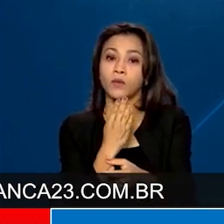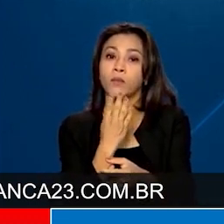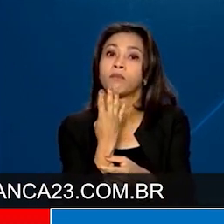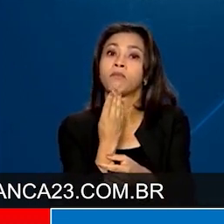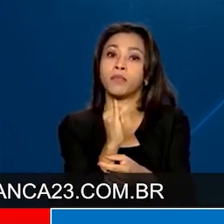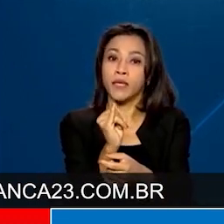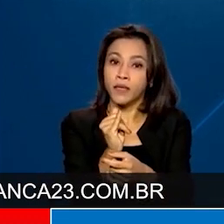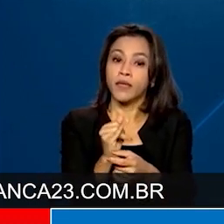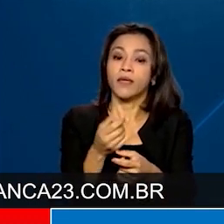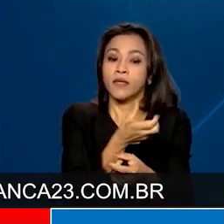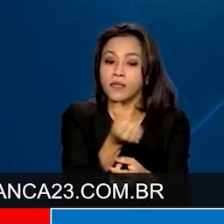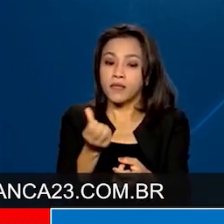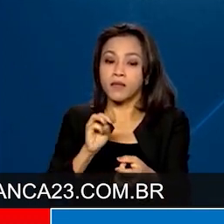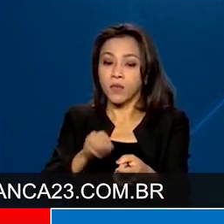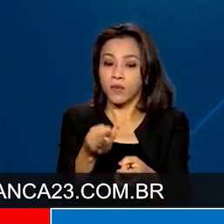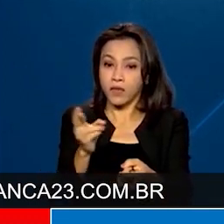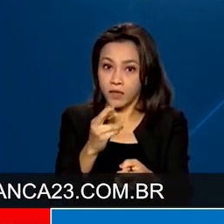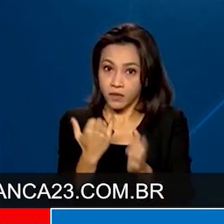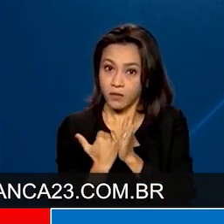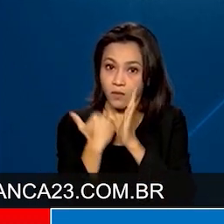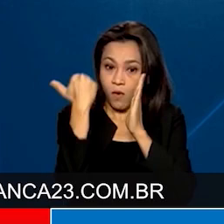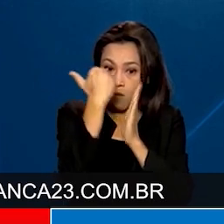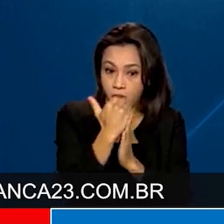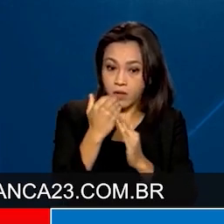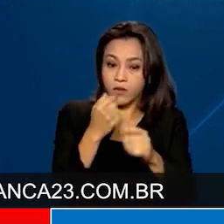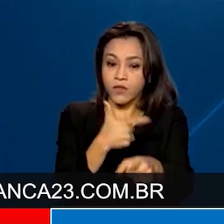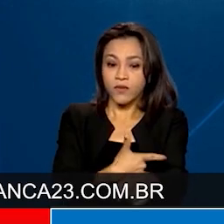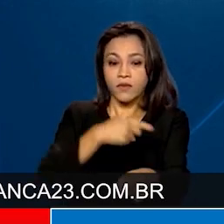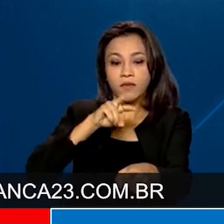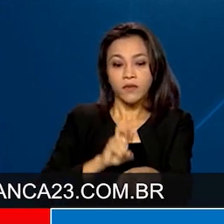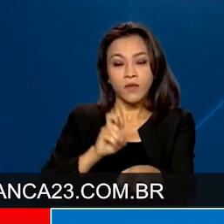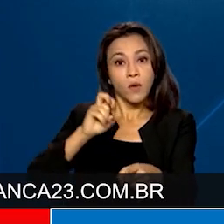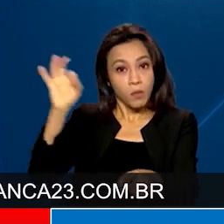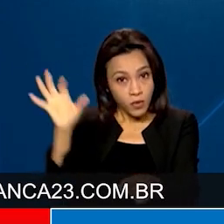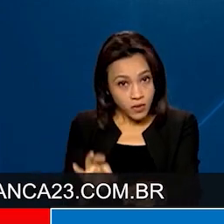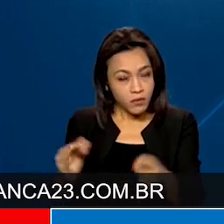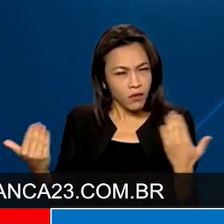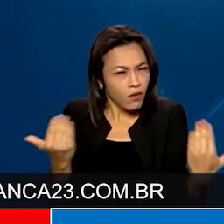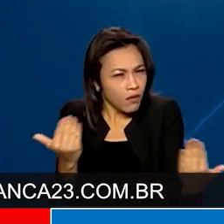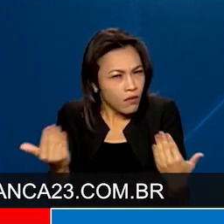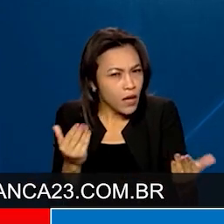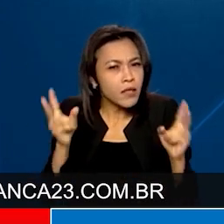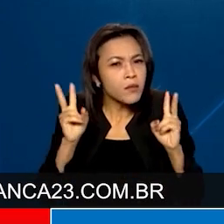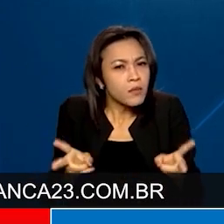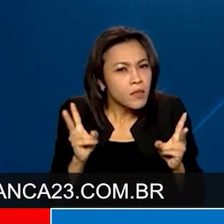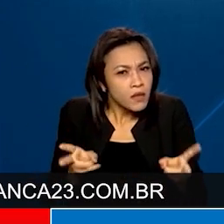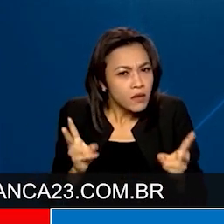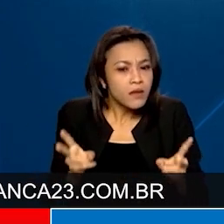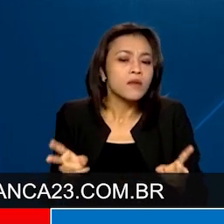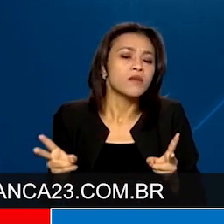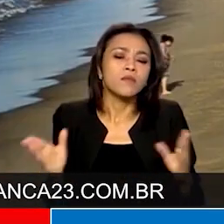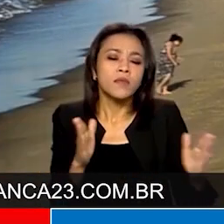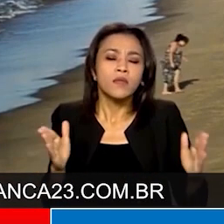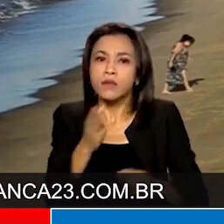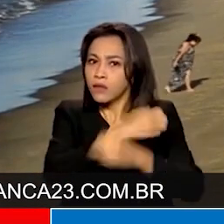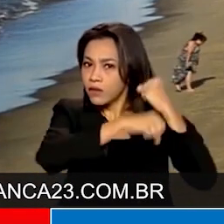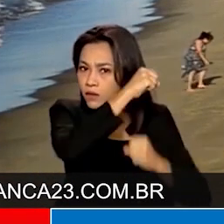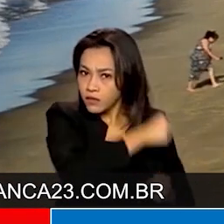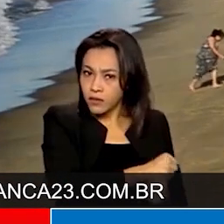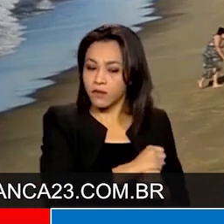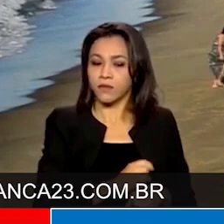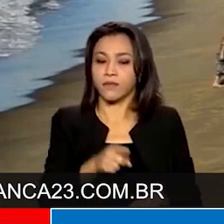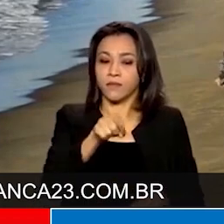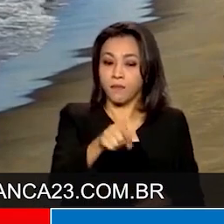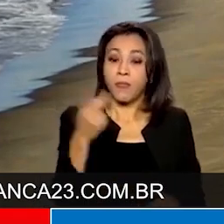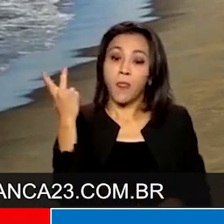milhões de reais em junho um crescimento de mais de 25 por cento quando comparado ao mesmo mês de 2021 no